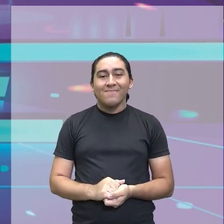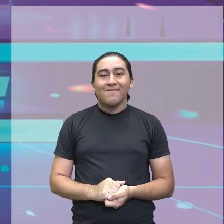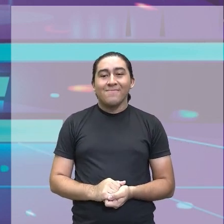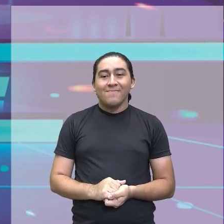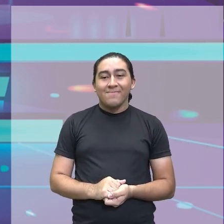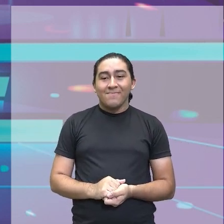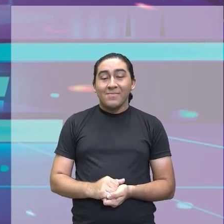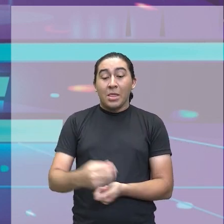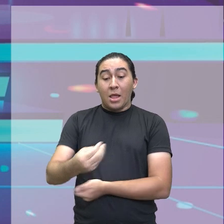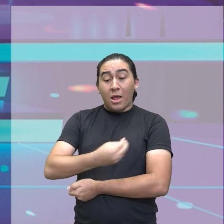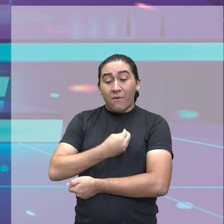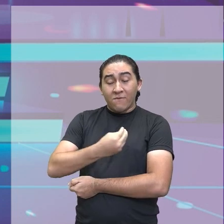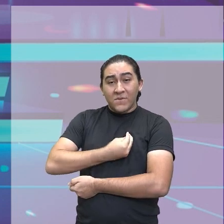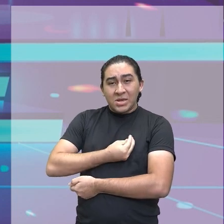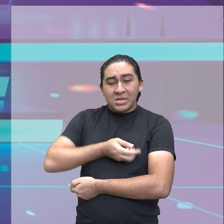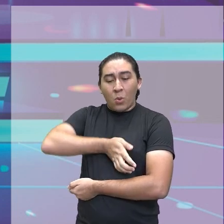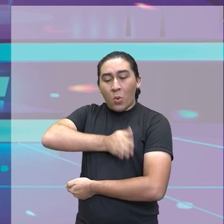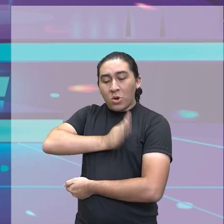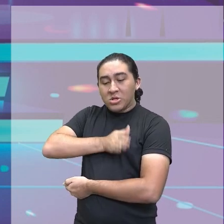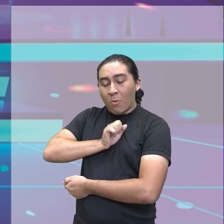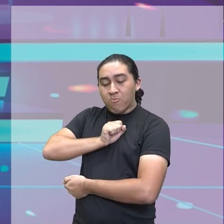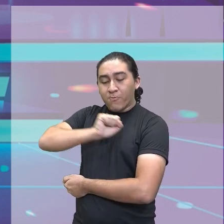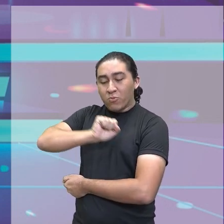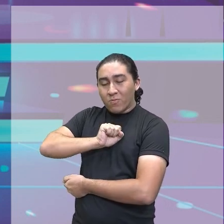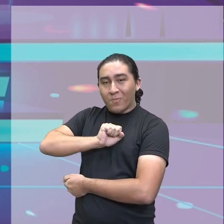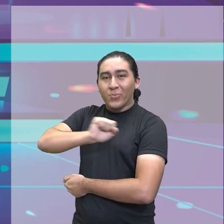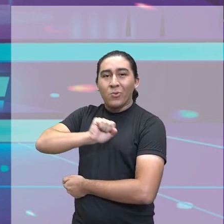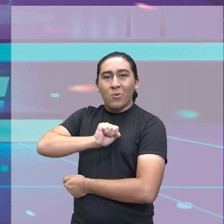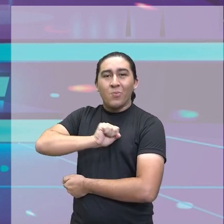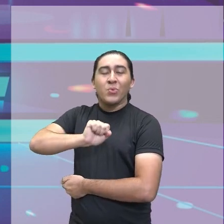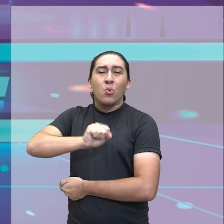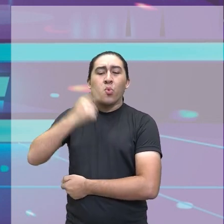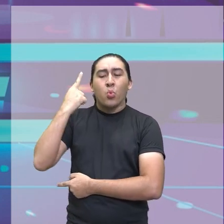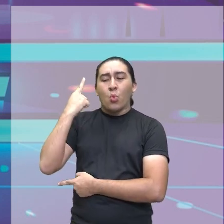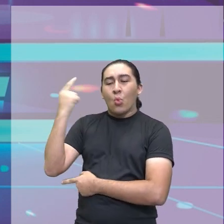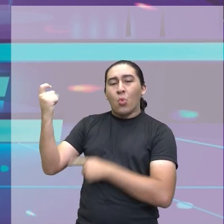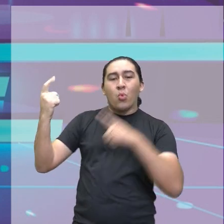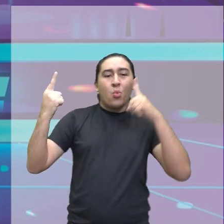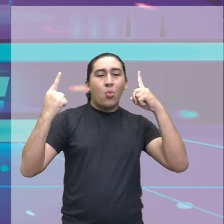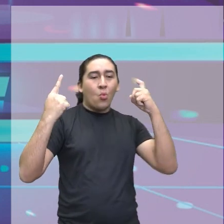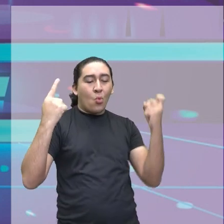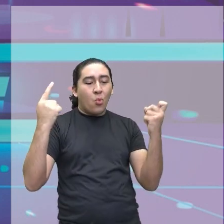onde a vida pulsa forte, onde os sonhos se entrelaçam.